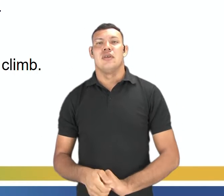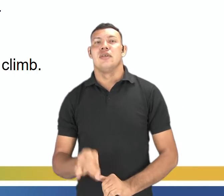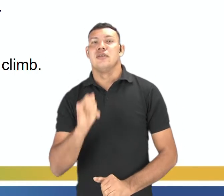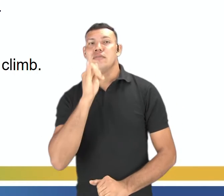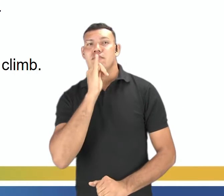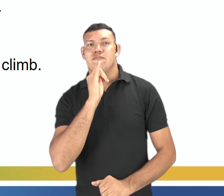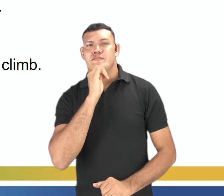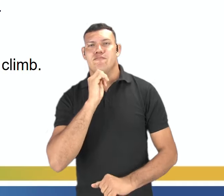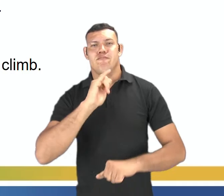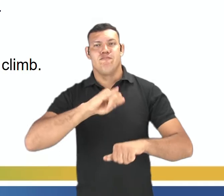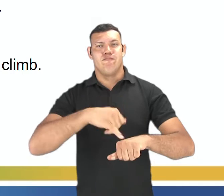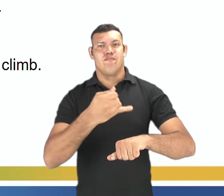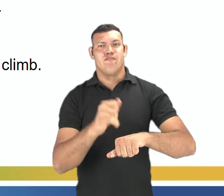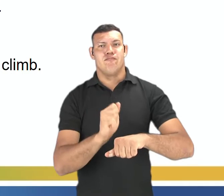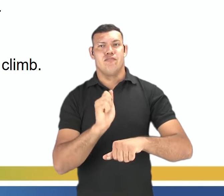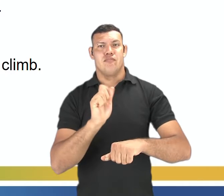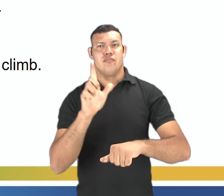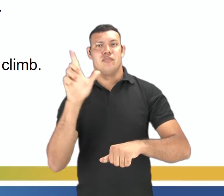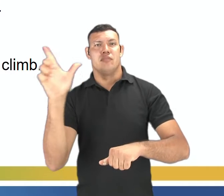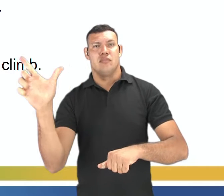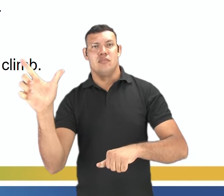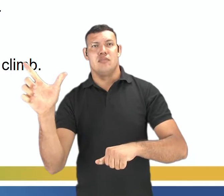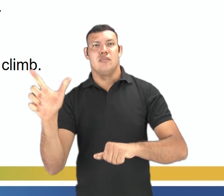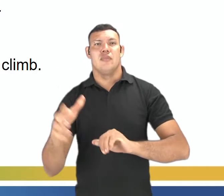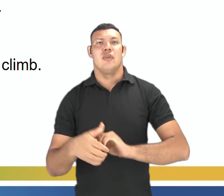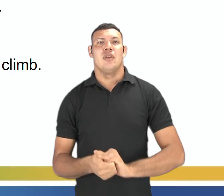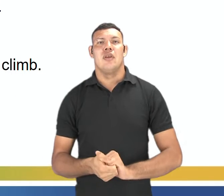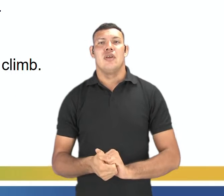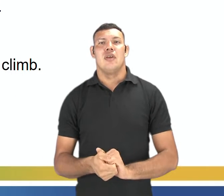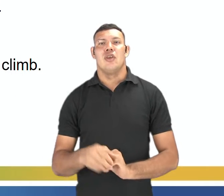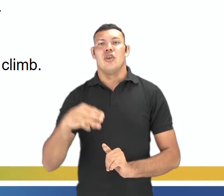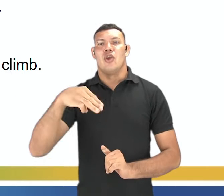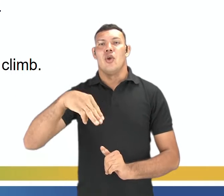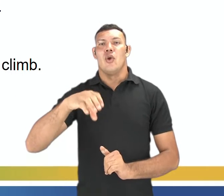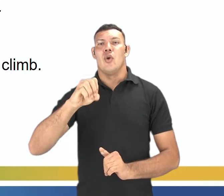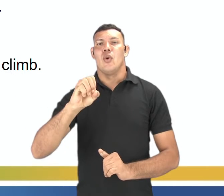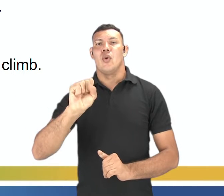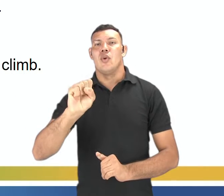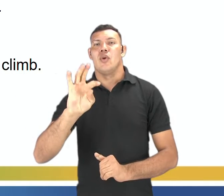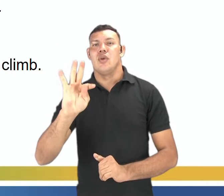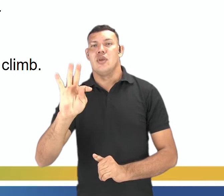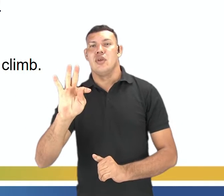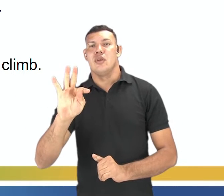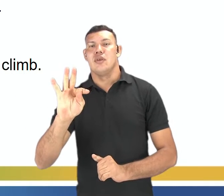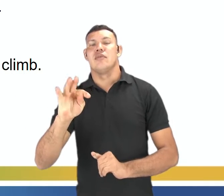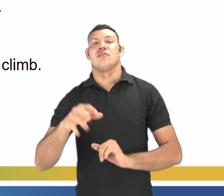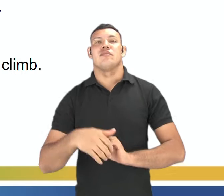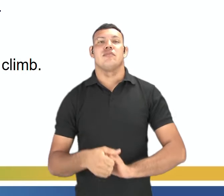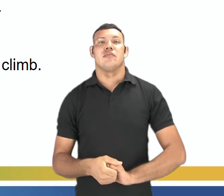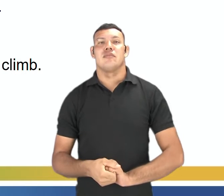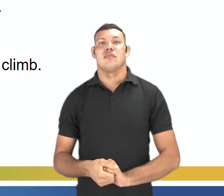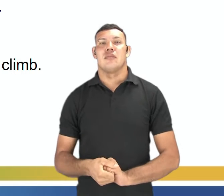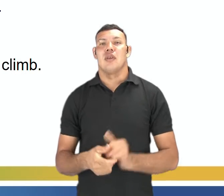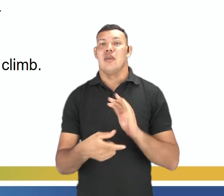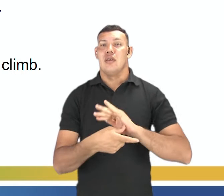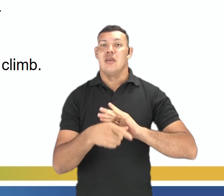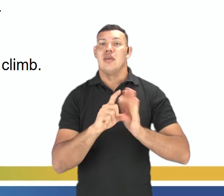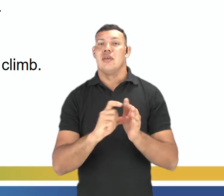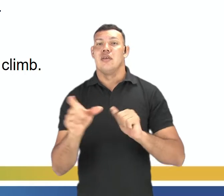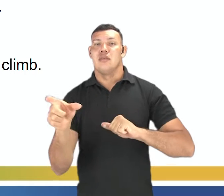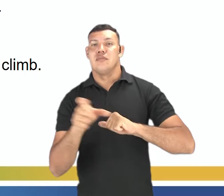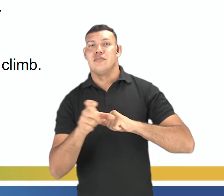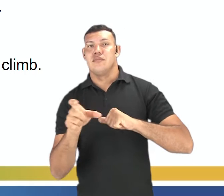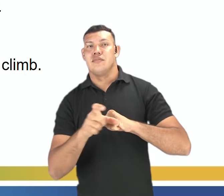de adjetivos longos, nós acrescentamos a palavrinha most antes do substantivo. Por